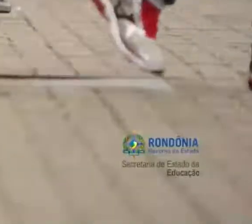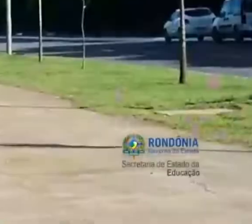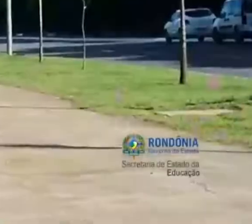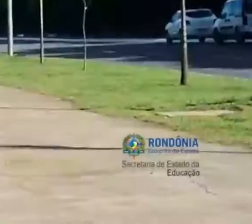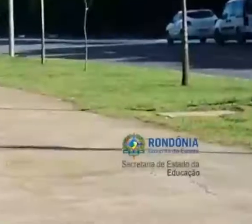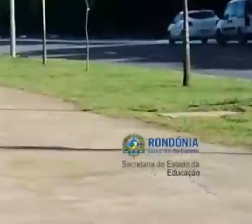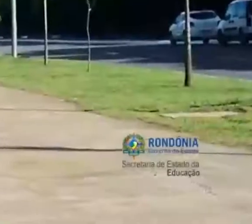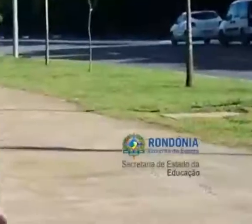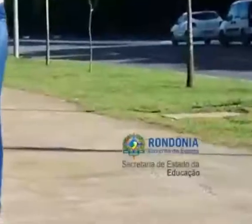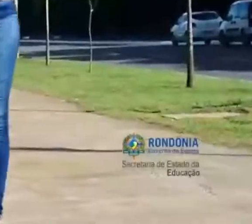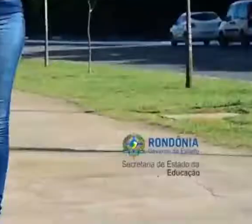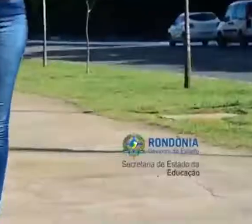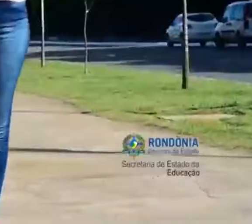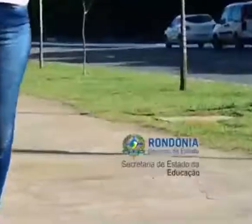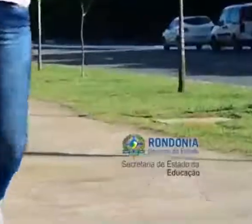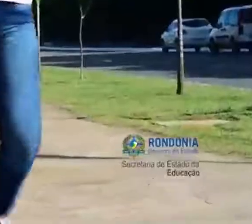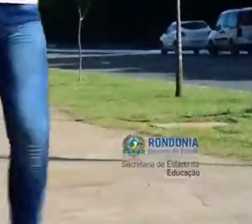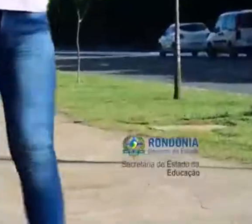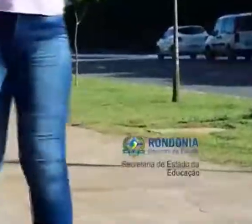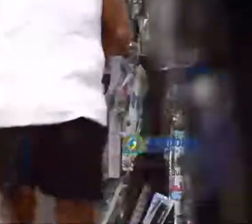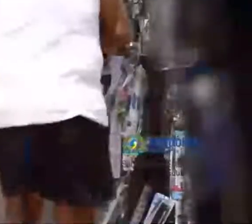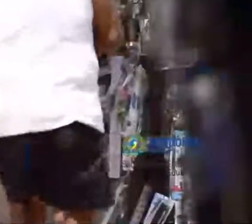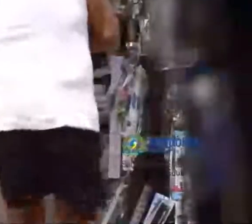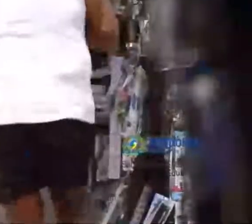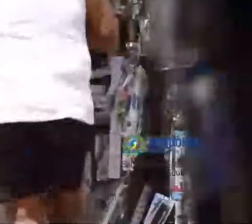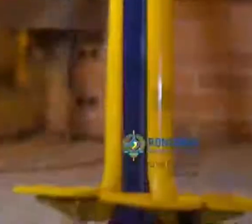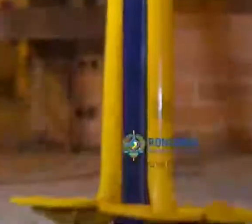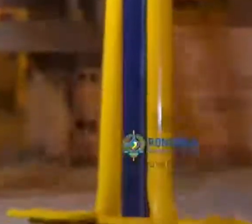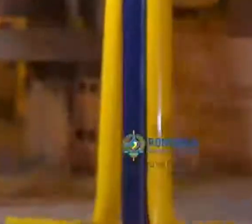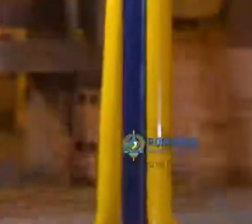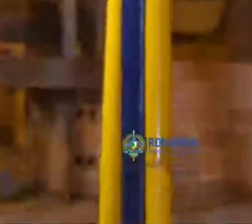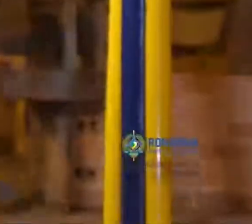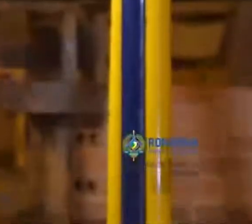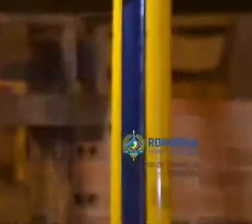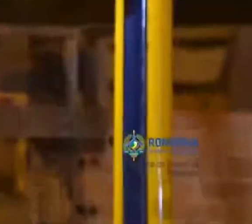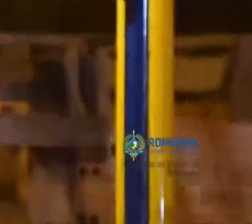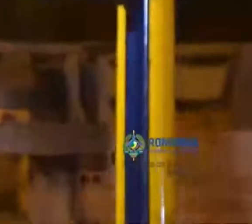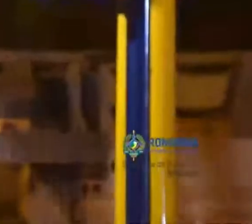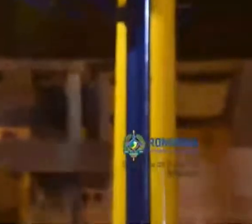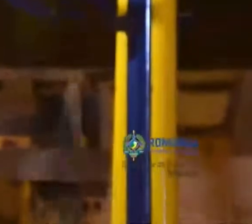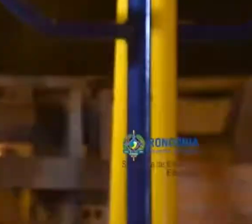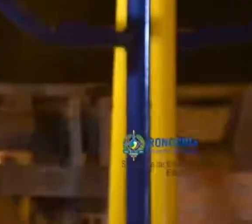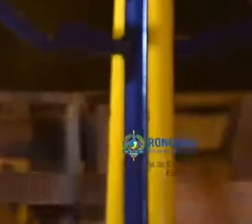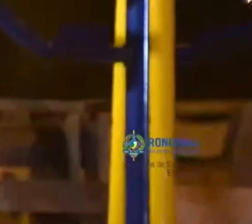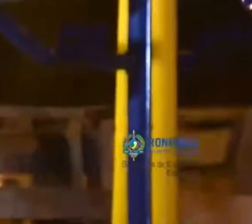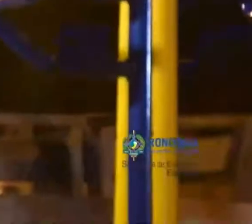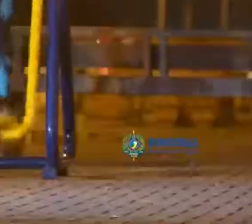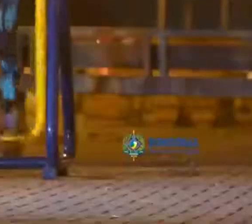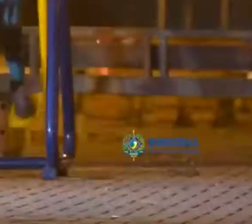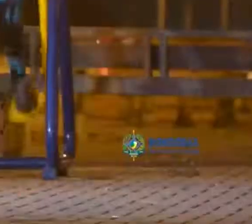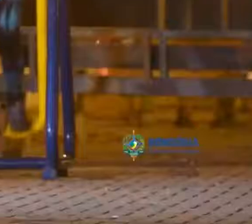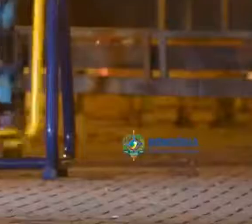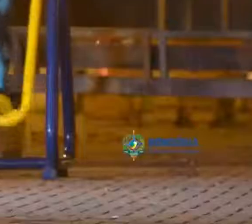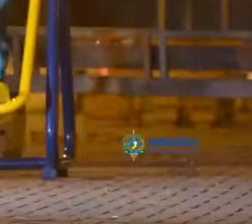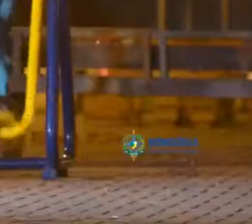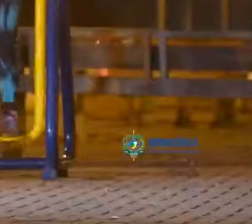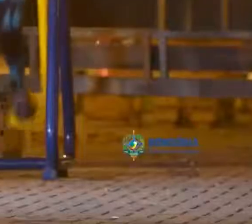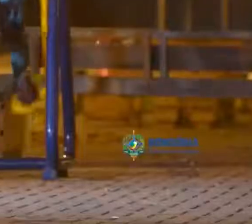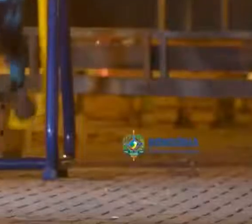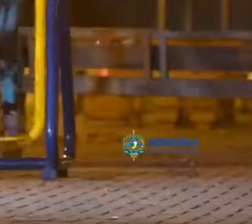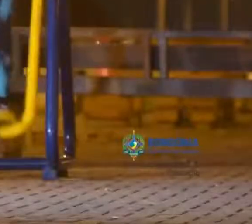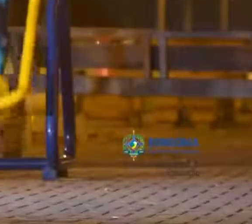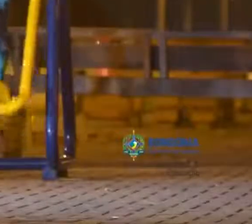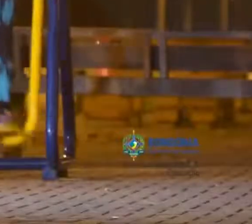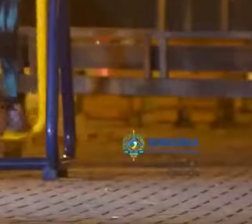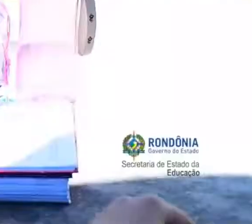tantos problemas que podem ser causados pela má postura. Por isso, é importante fazer exercícios educativos e preventivos para